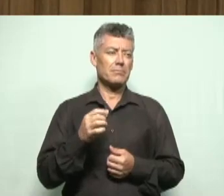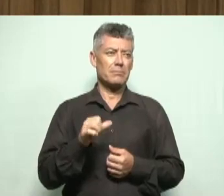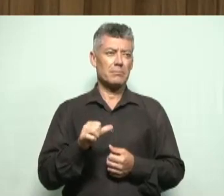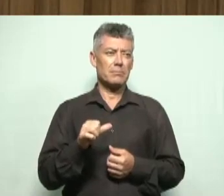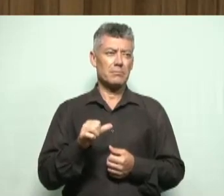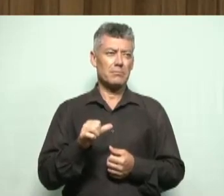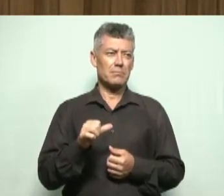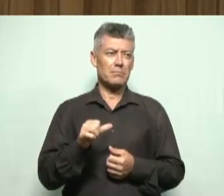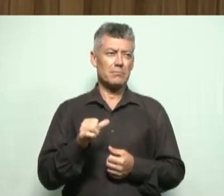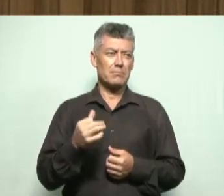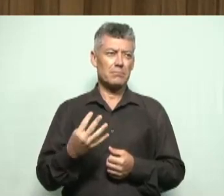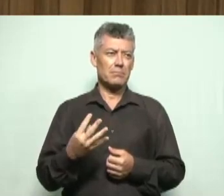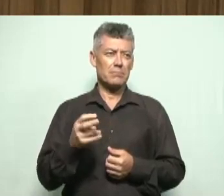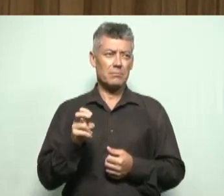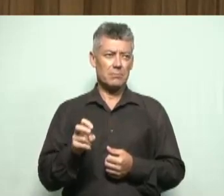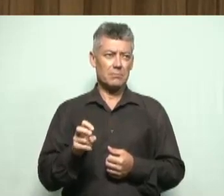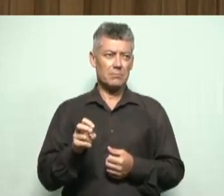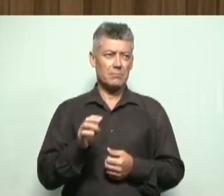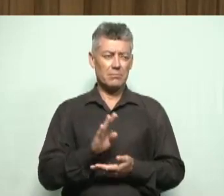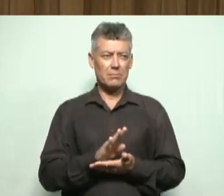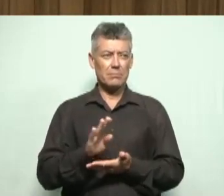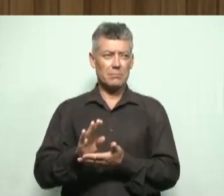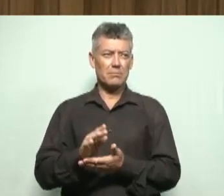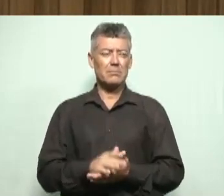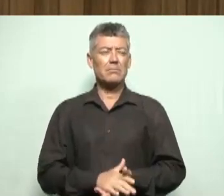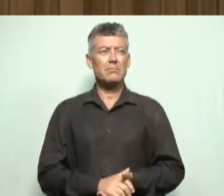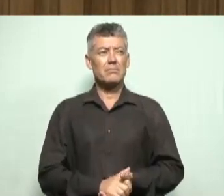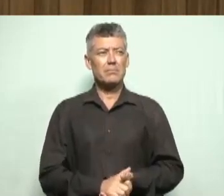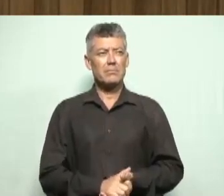1994 e 1995, Brisa Braque,